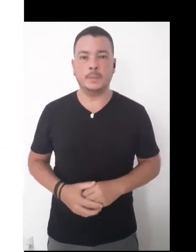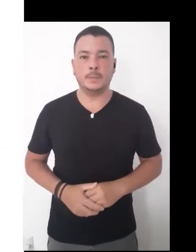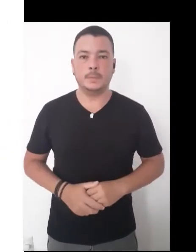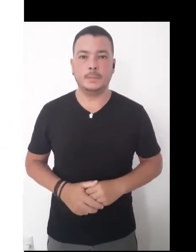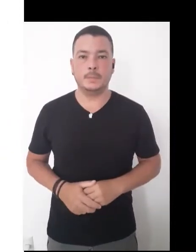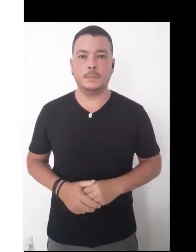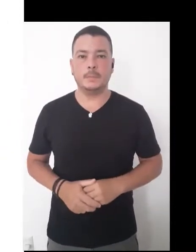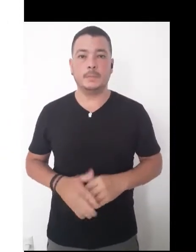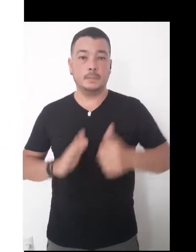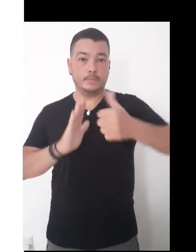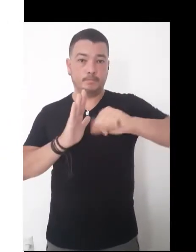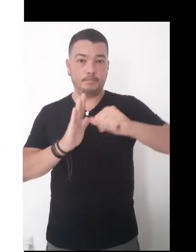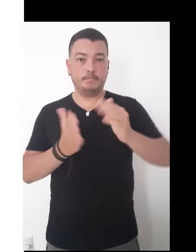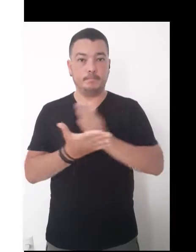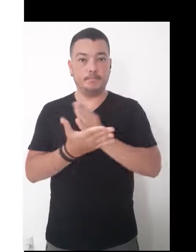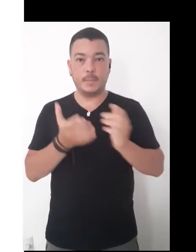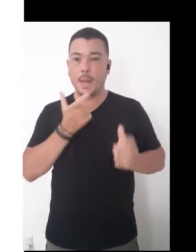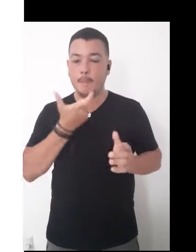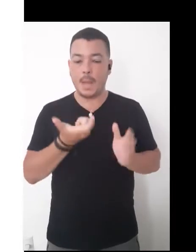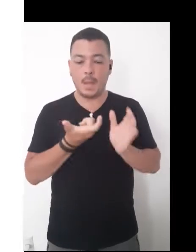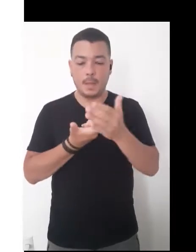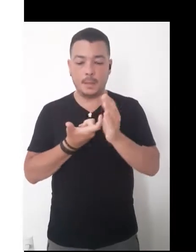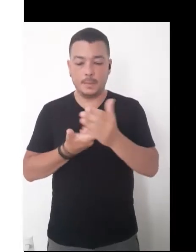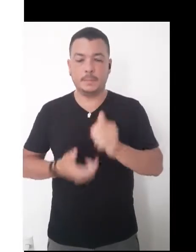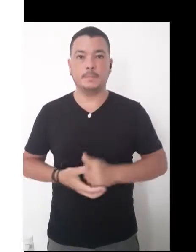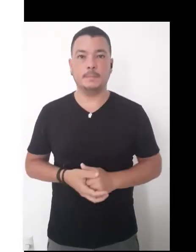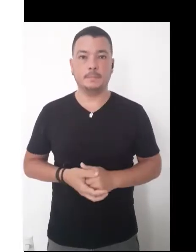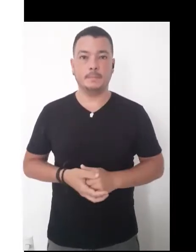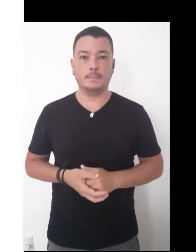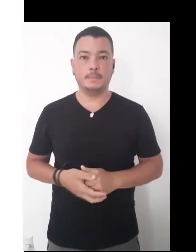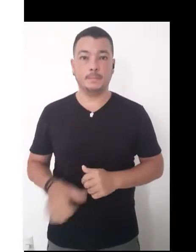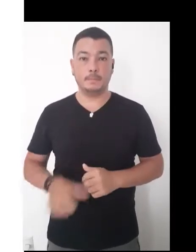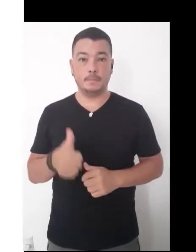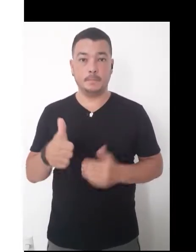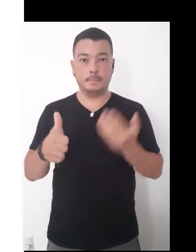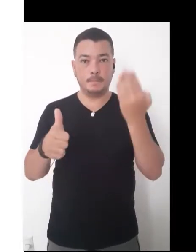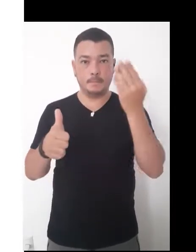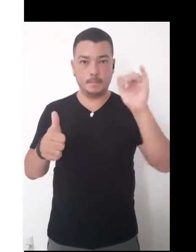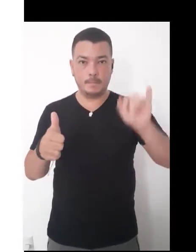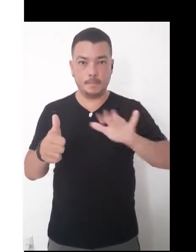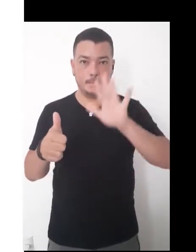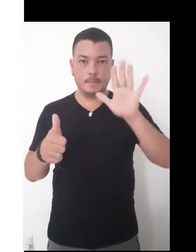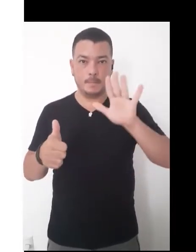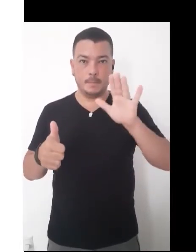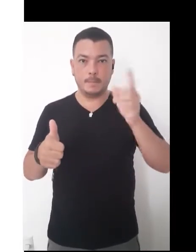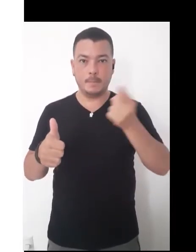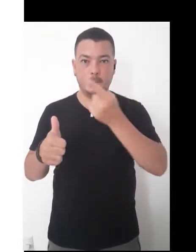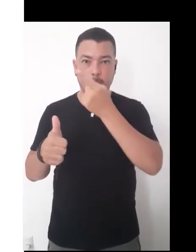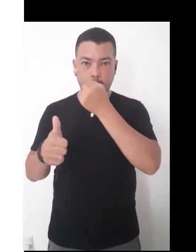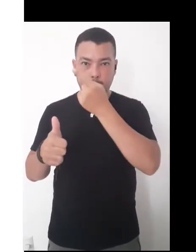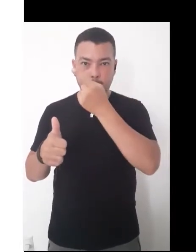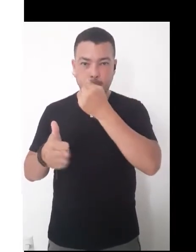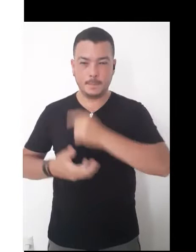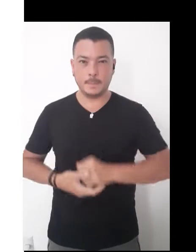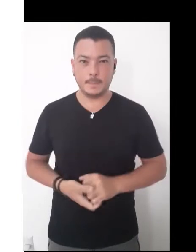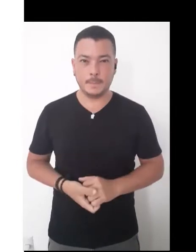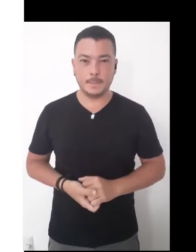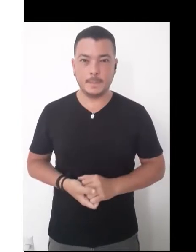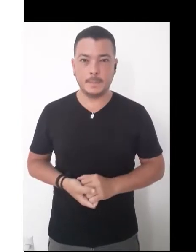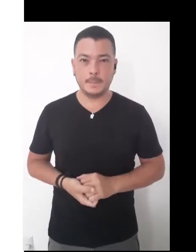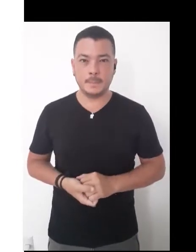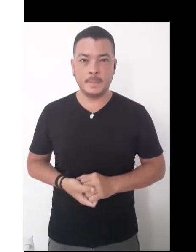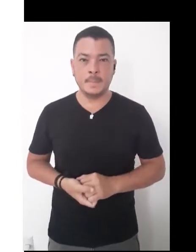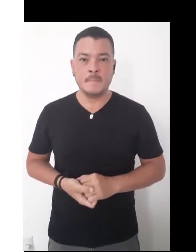Vamos analisar alguns termos olhando as figuras. Né? Então primeiro cara aqui, ó, esse ponto 1 aqui, ele está